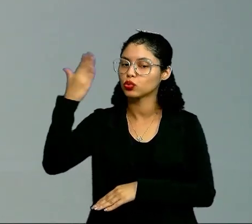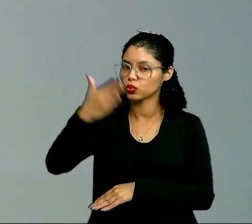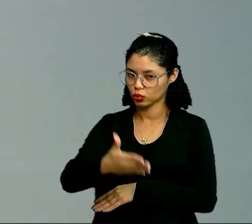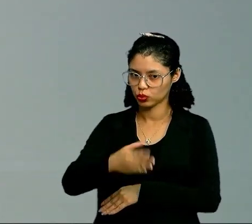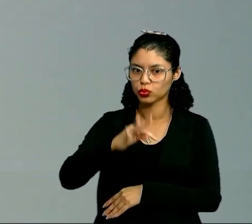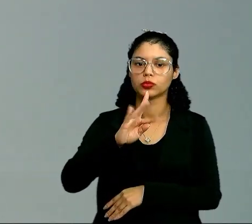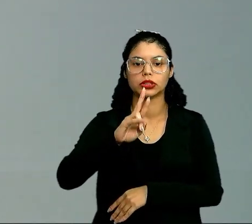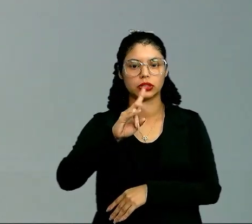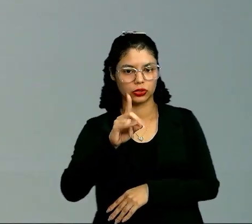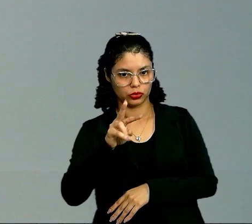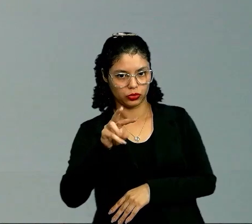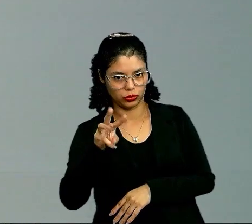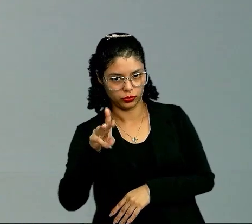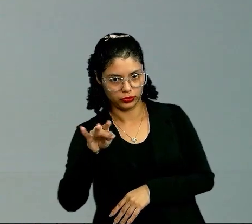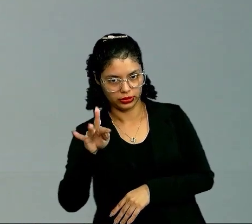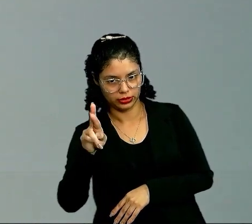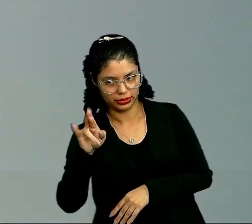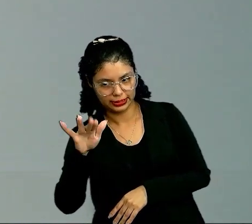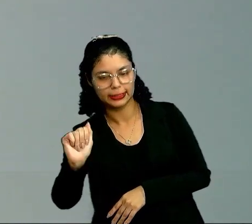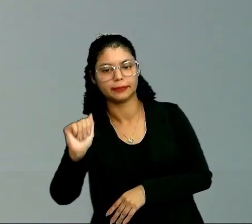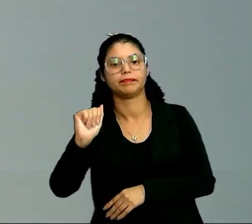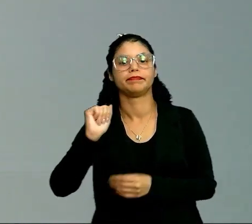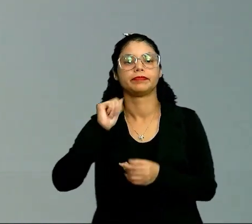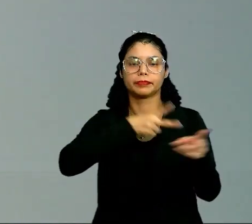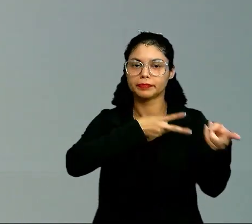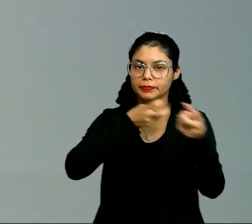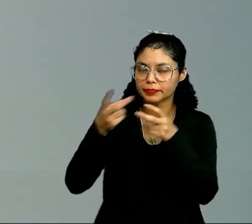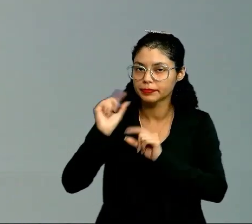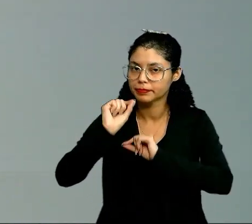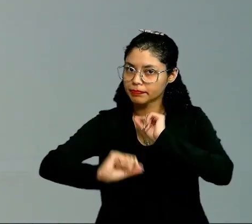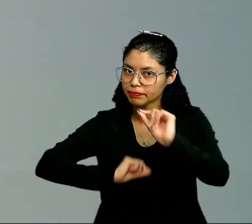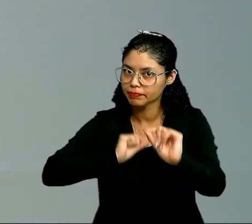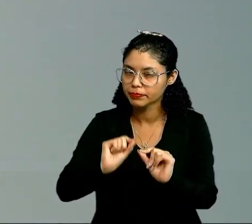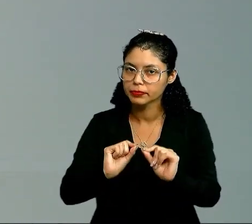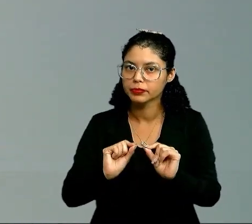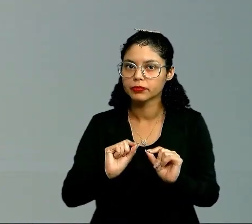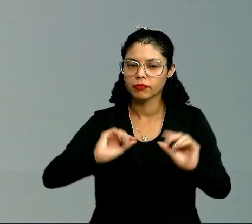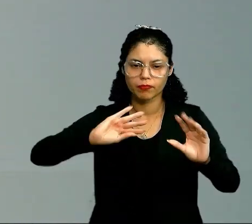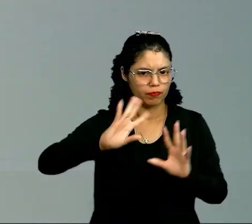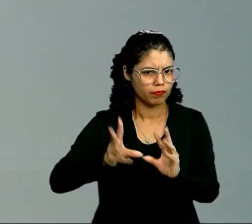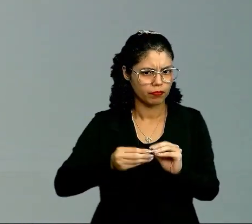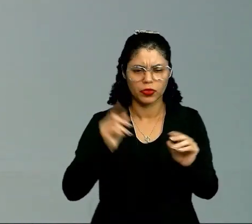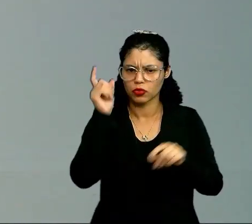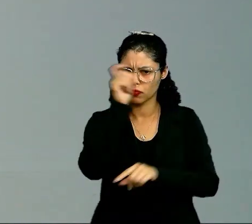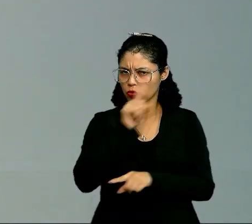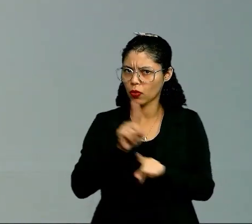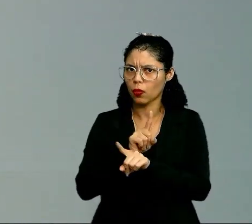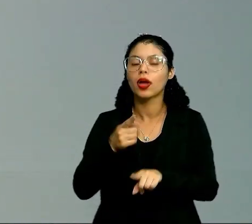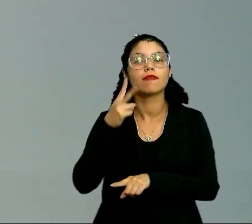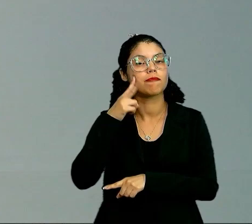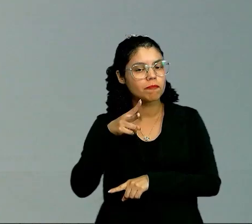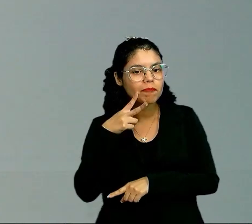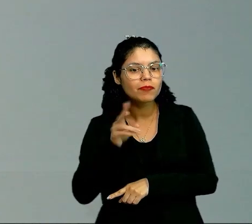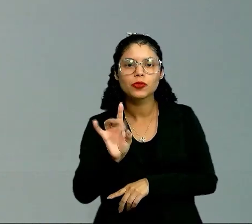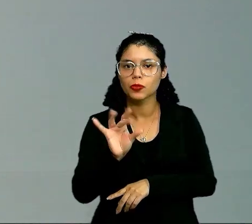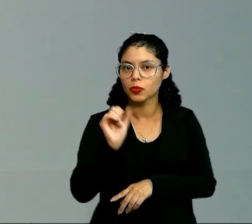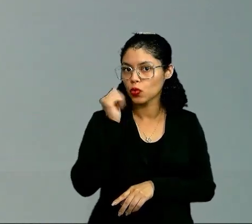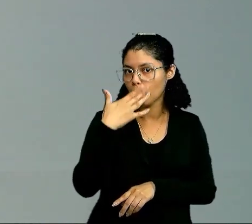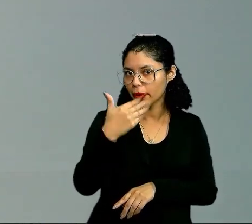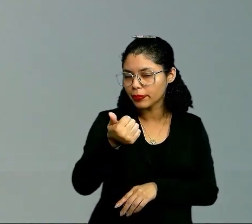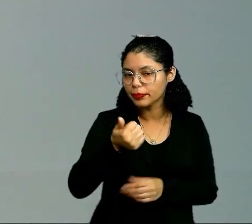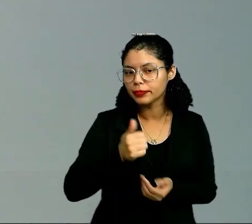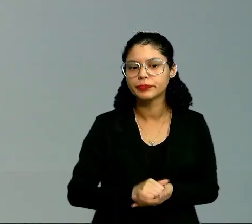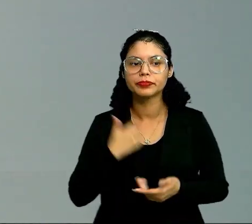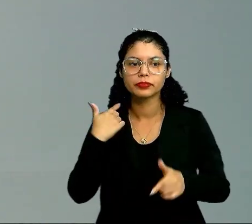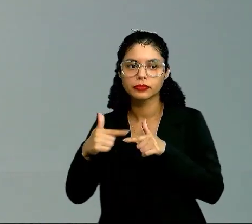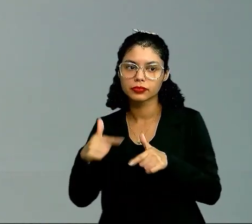para a trigonometria e observamos que a questão ela não é complexa, ela é fácil de ver. Tudo bem? Porque a gente